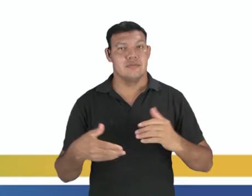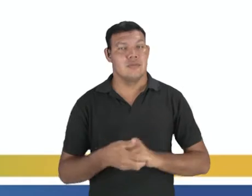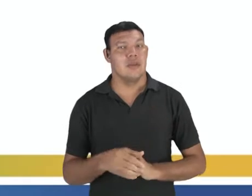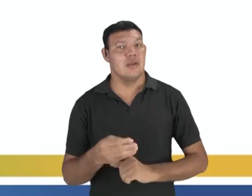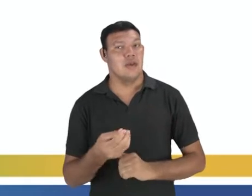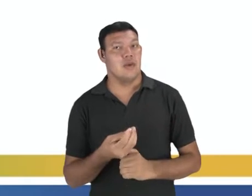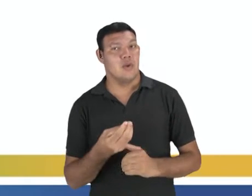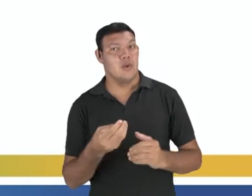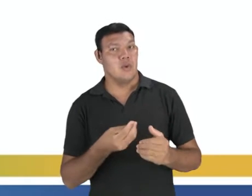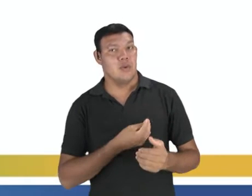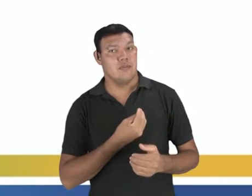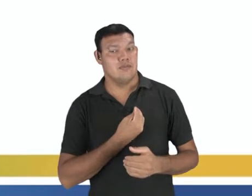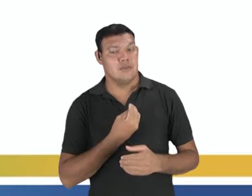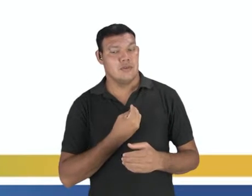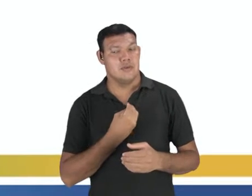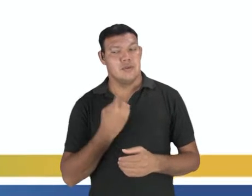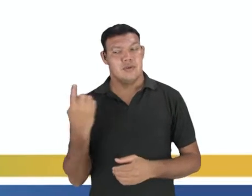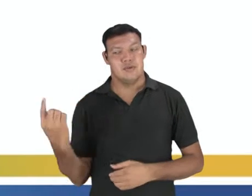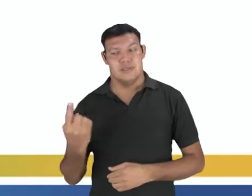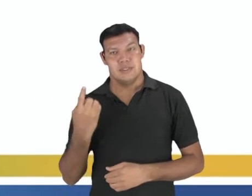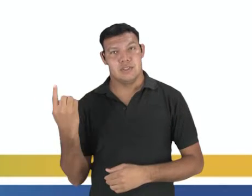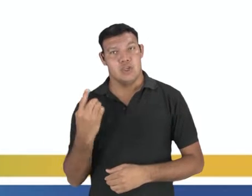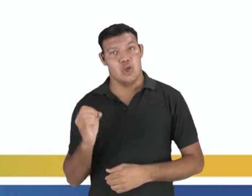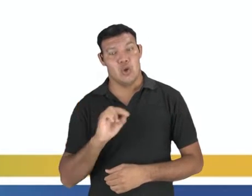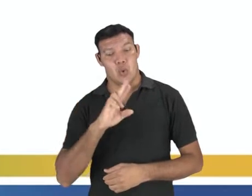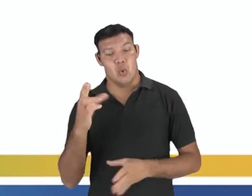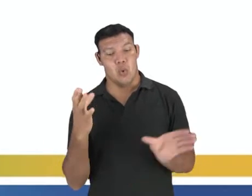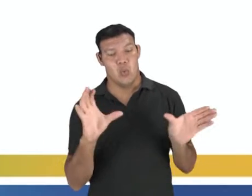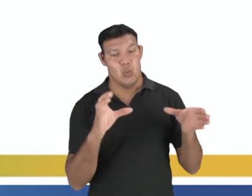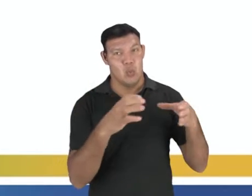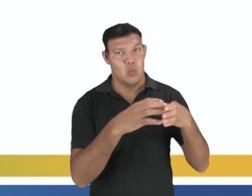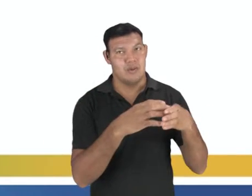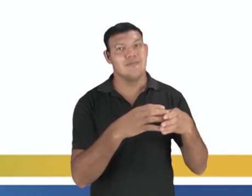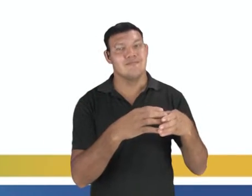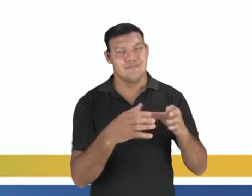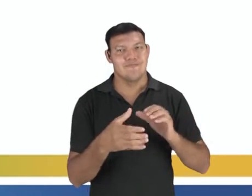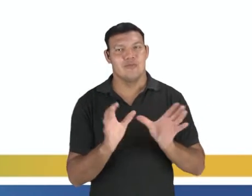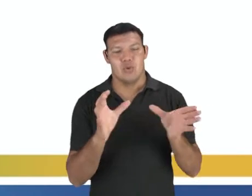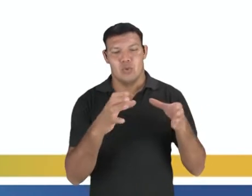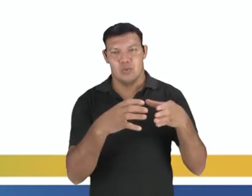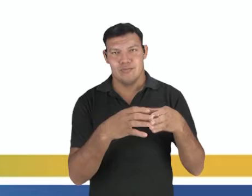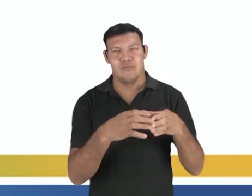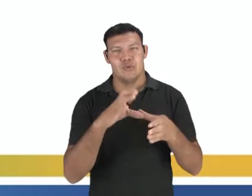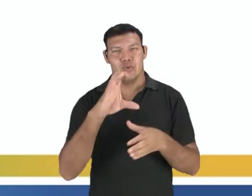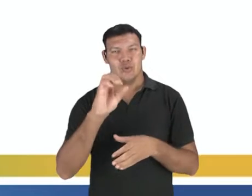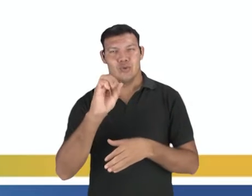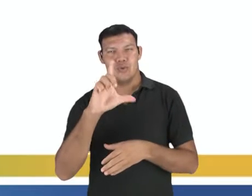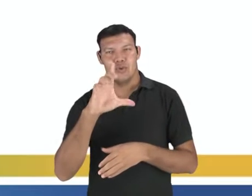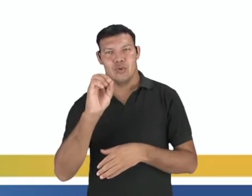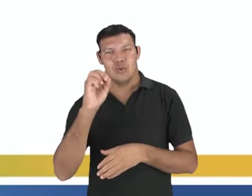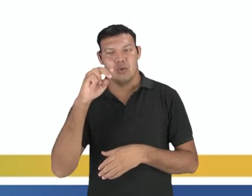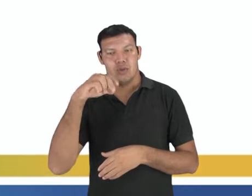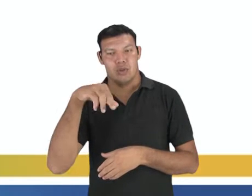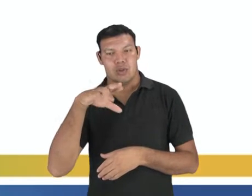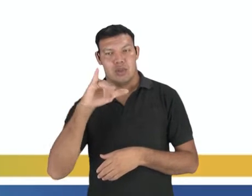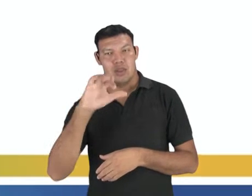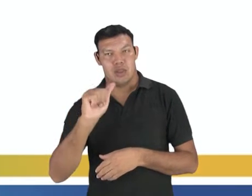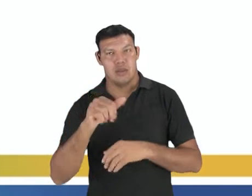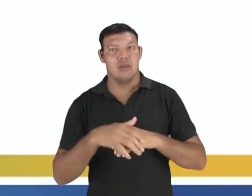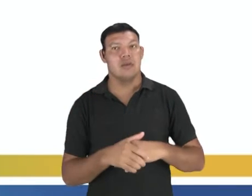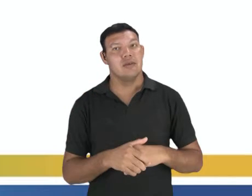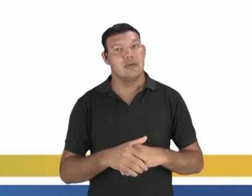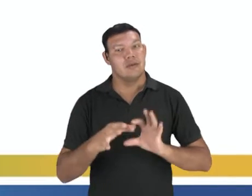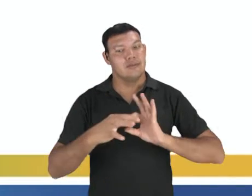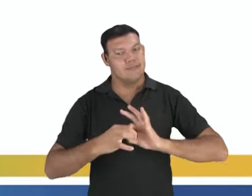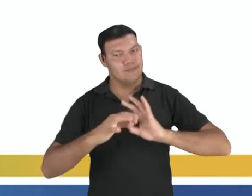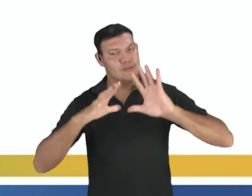viver de forma isolada ou ainda em conjunto quando eles formam colônias. Eles ainda também podem ter vida